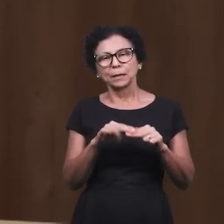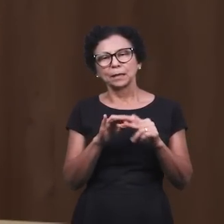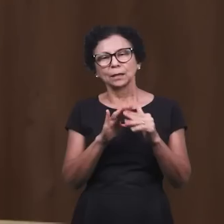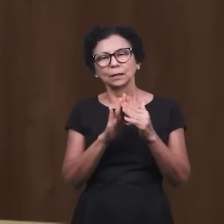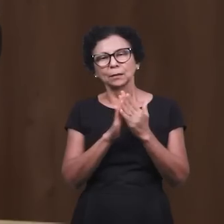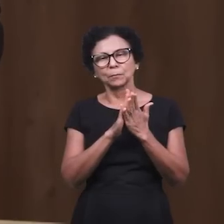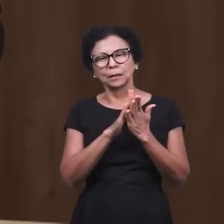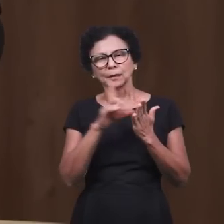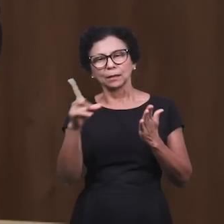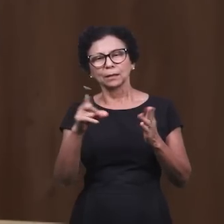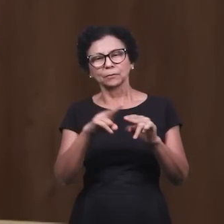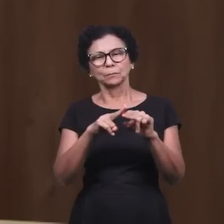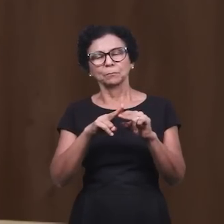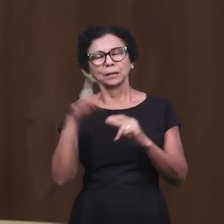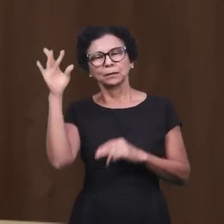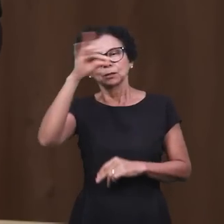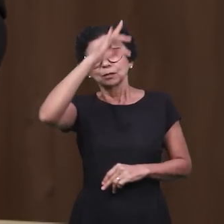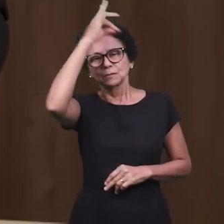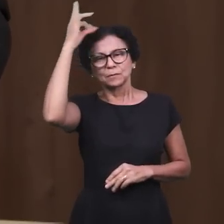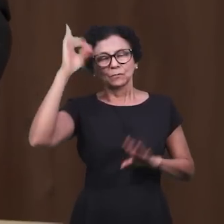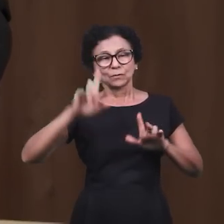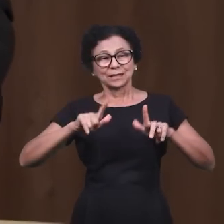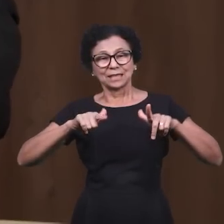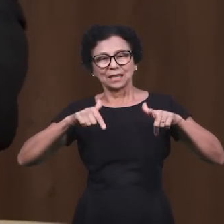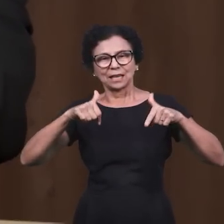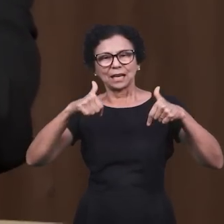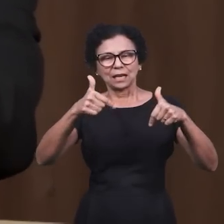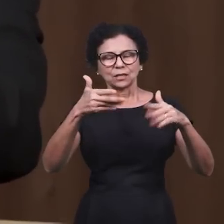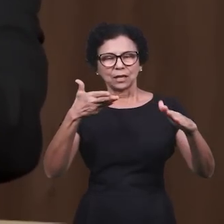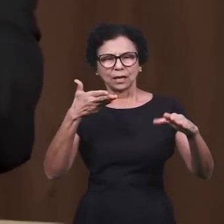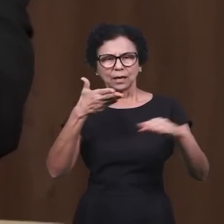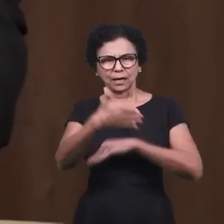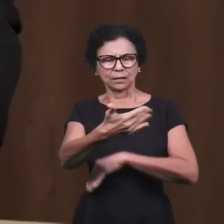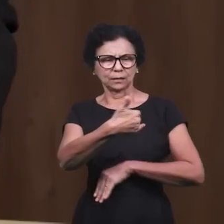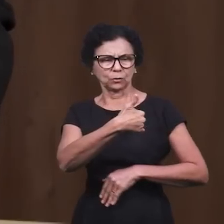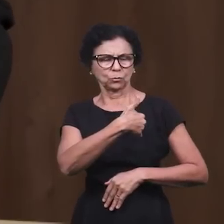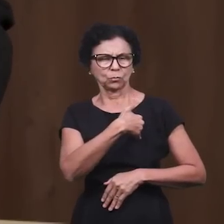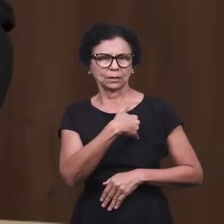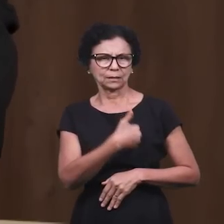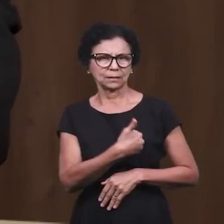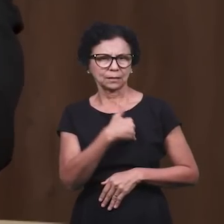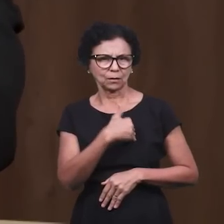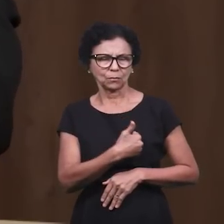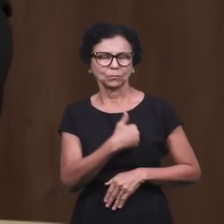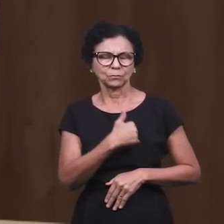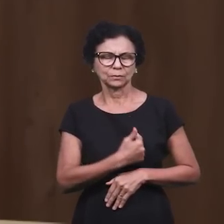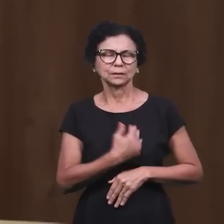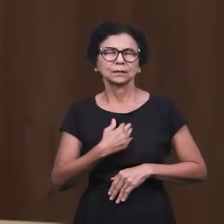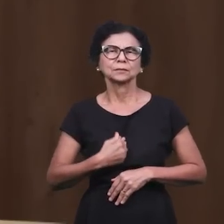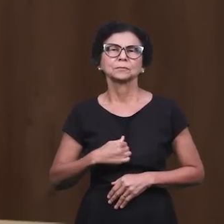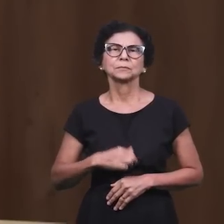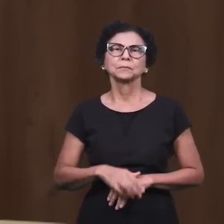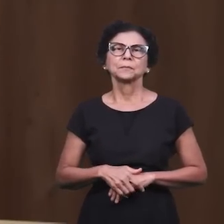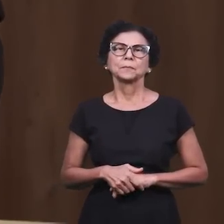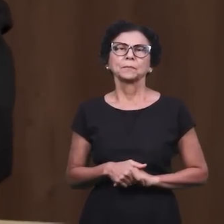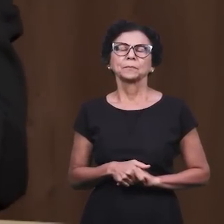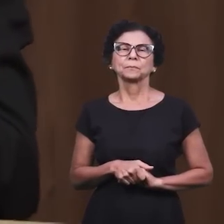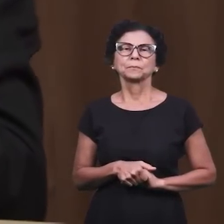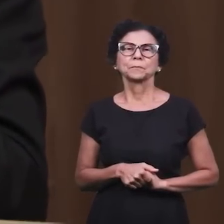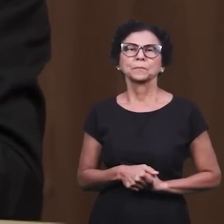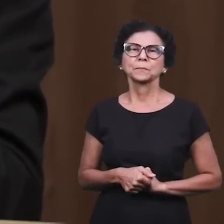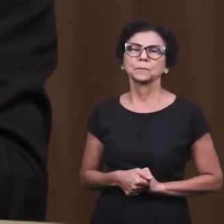outro elemento, não é madeira. Não Exatamente. faz parte da natureza da madeira, é algo que é dado, que é